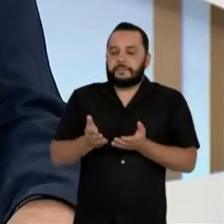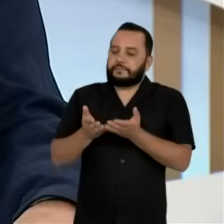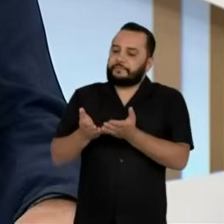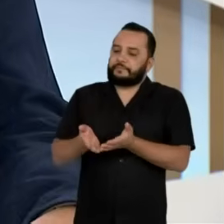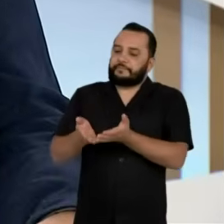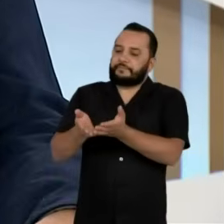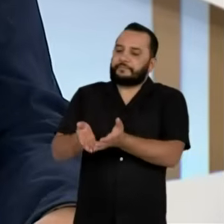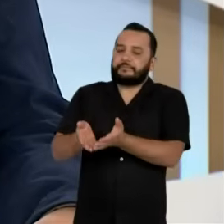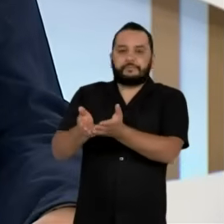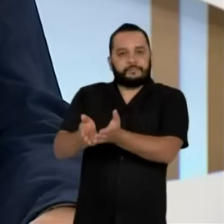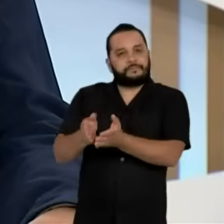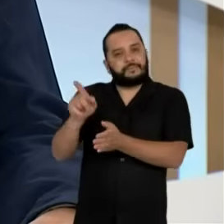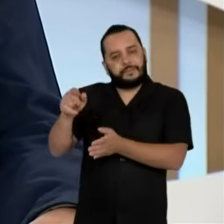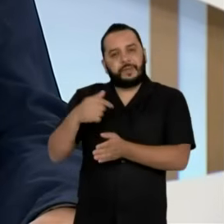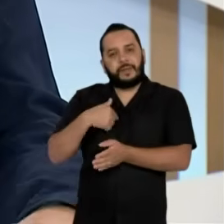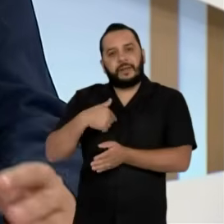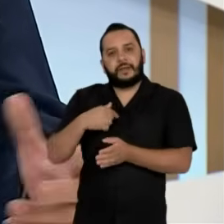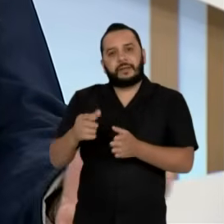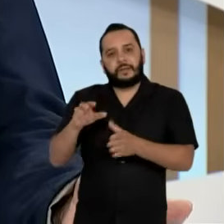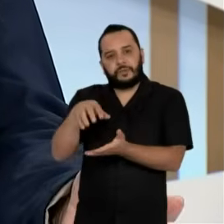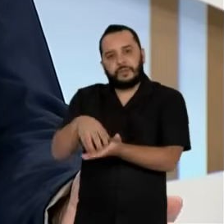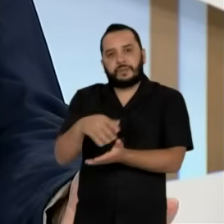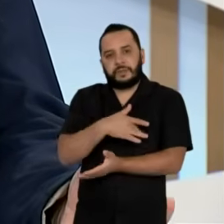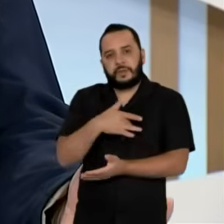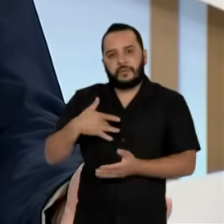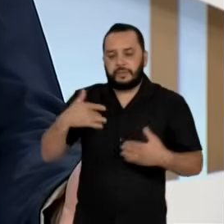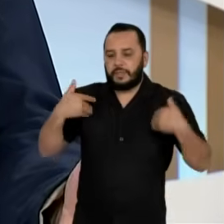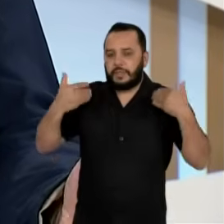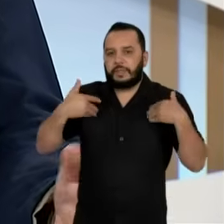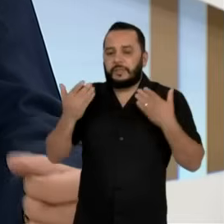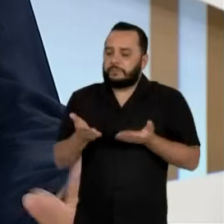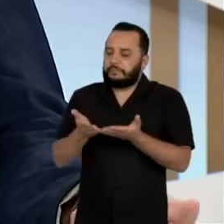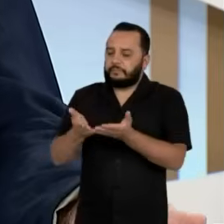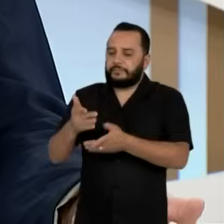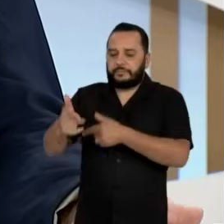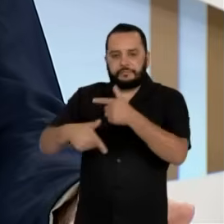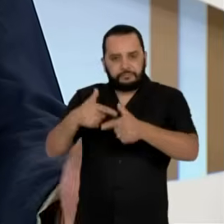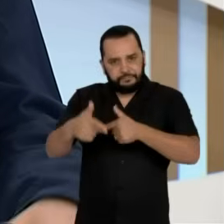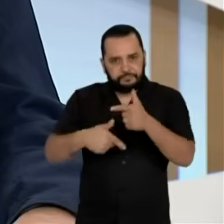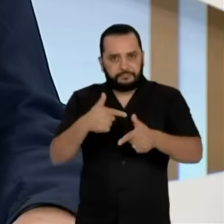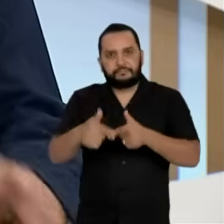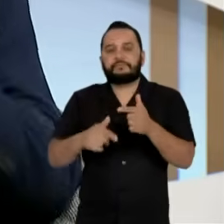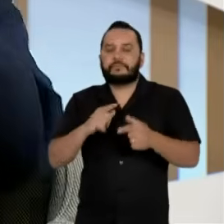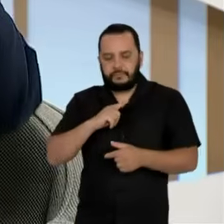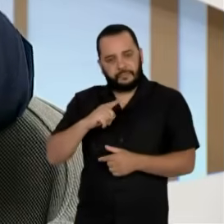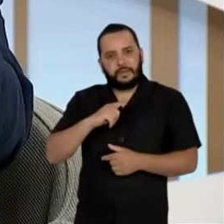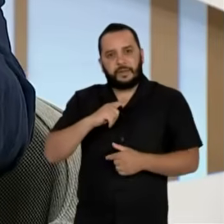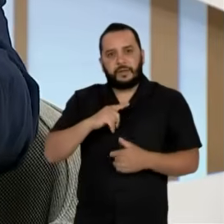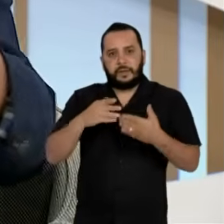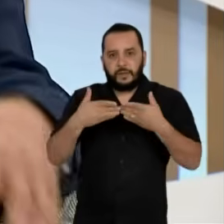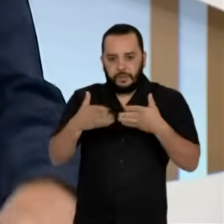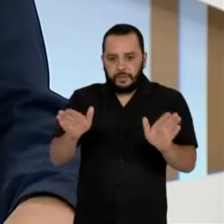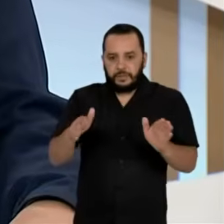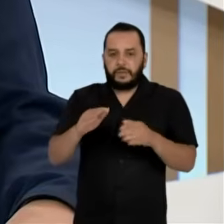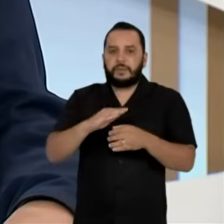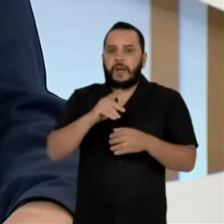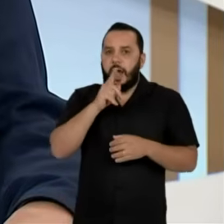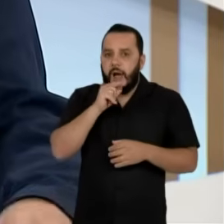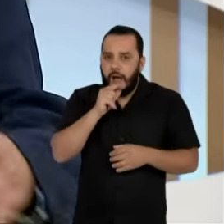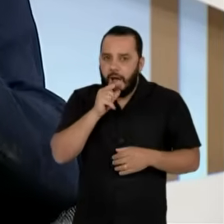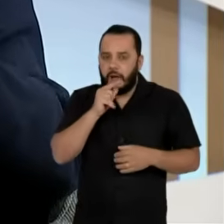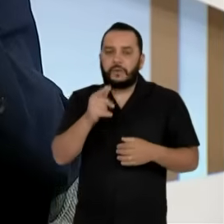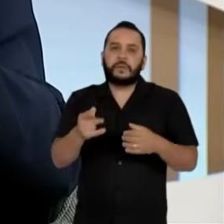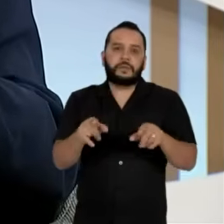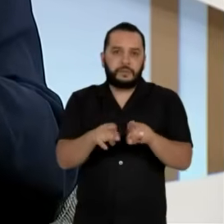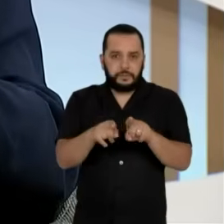Alegria, navegando. Nós tínhamos várias atividades previstas, né? Uma inauguração do sistema de água.